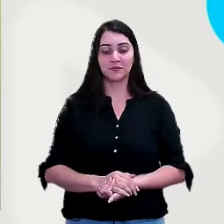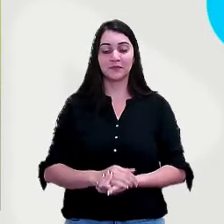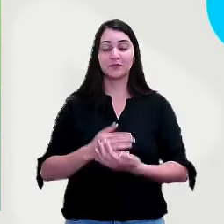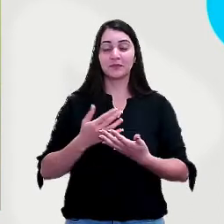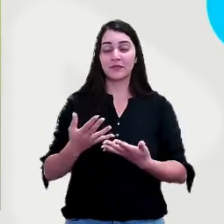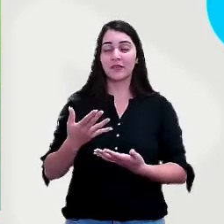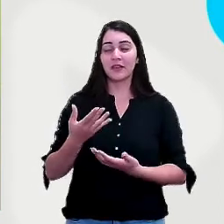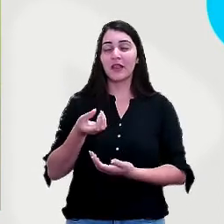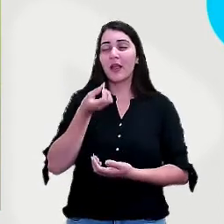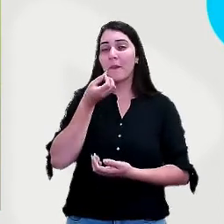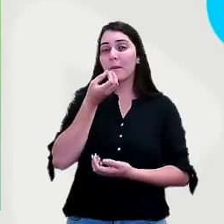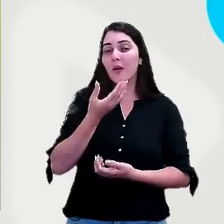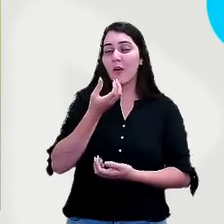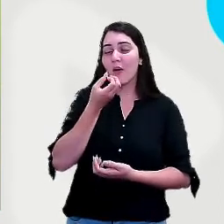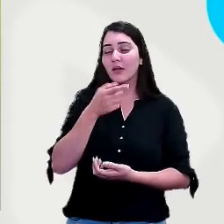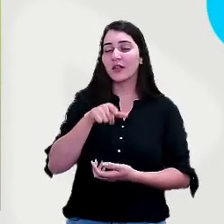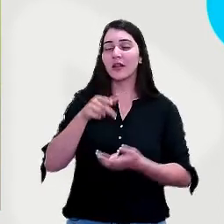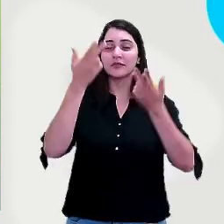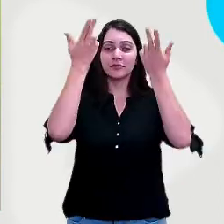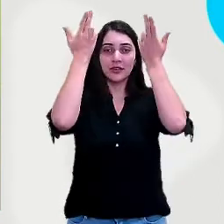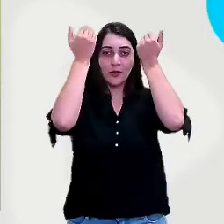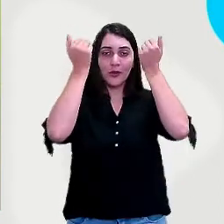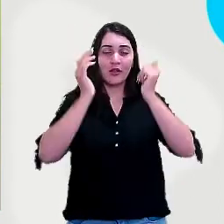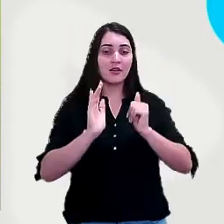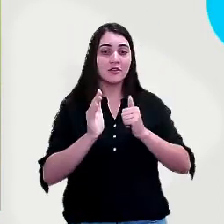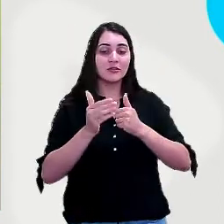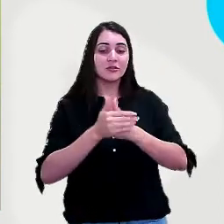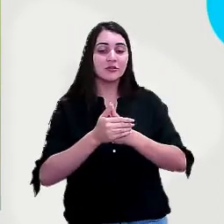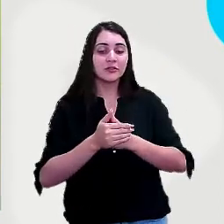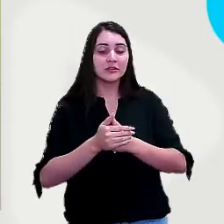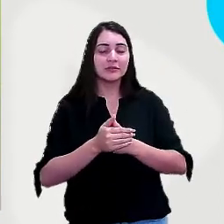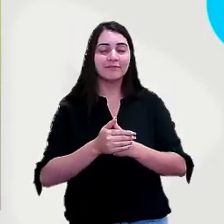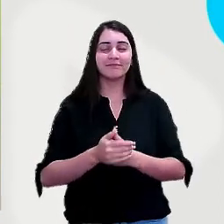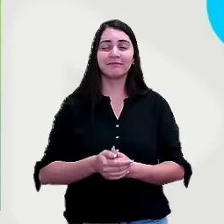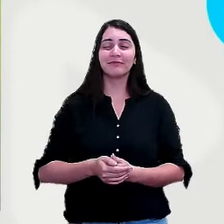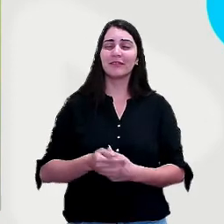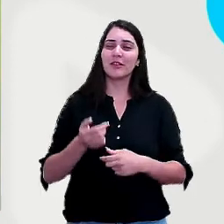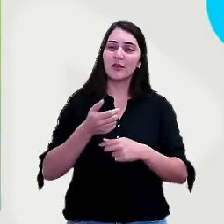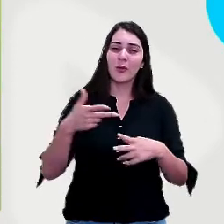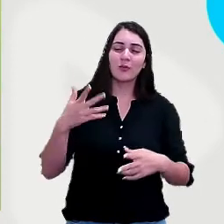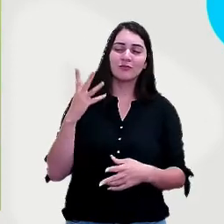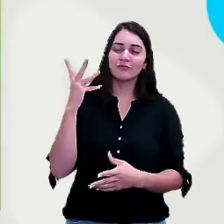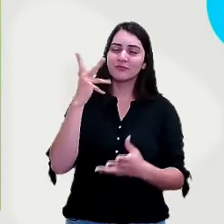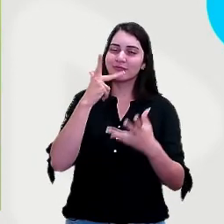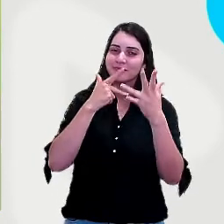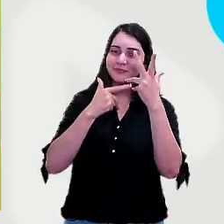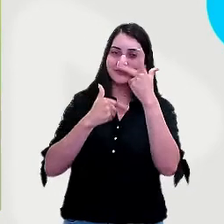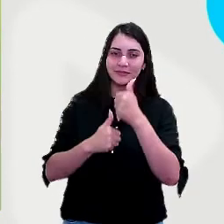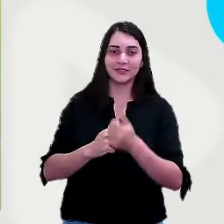A bondade da coelha era escondida. Que atitude tão linda!